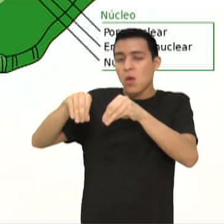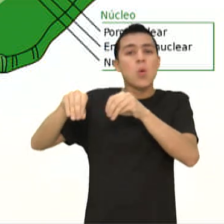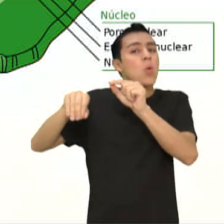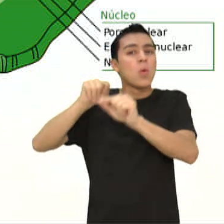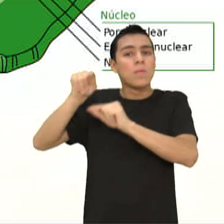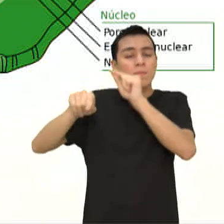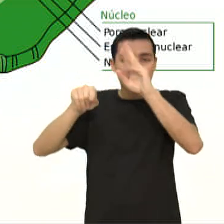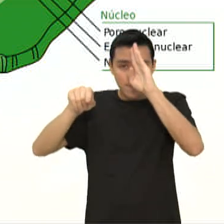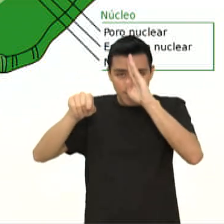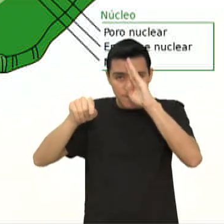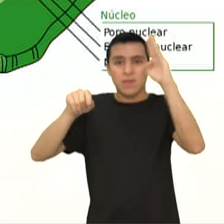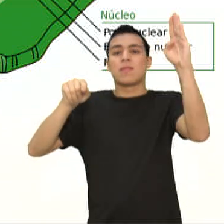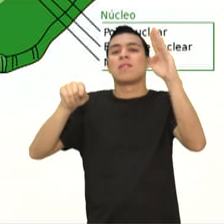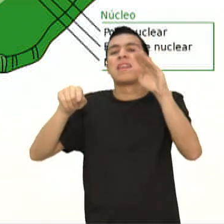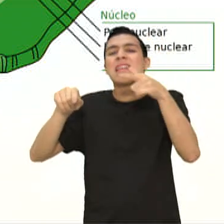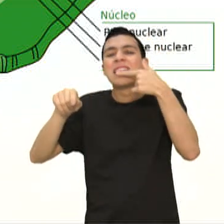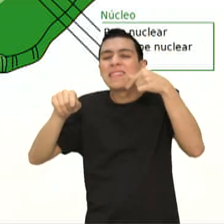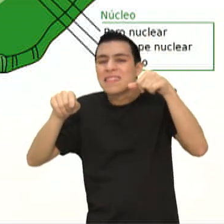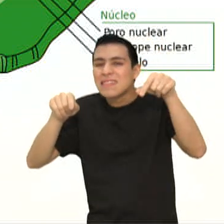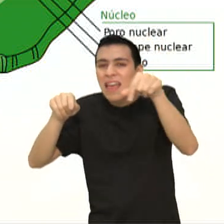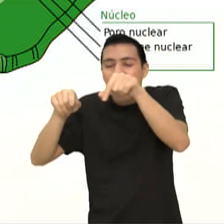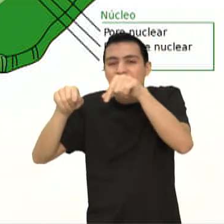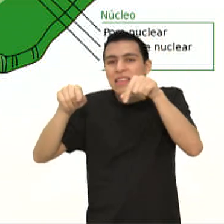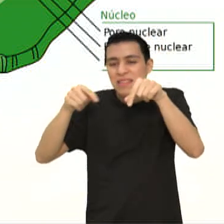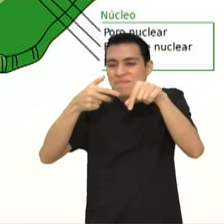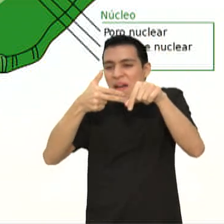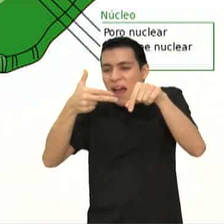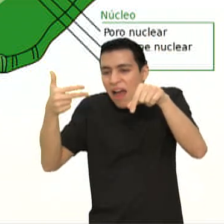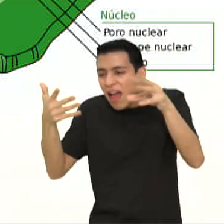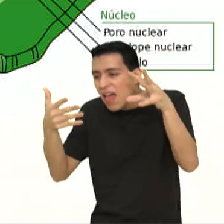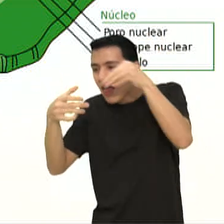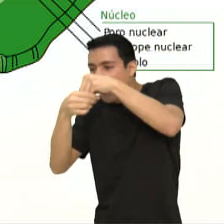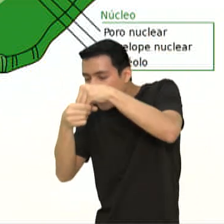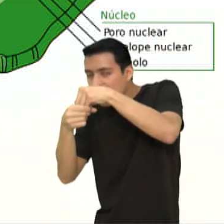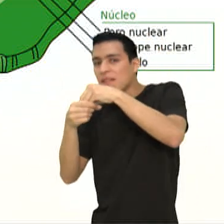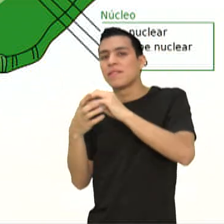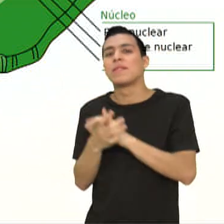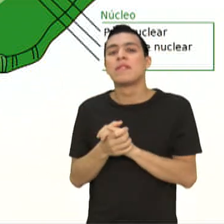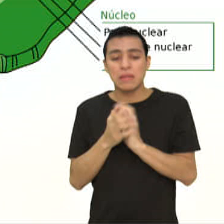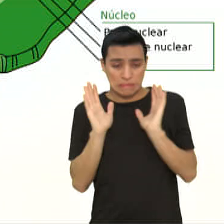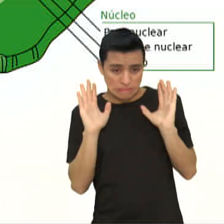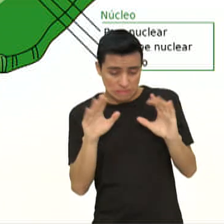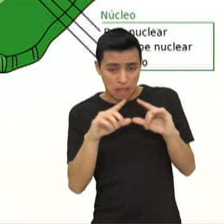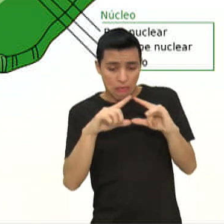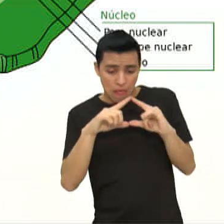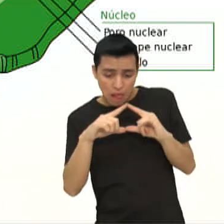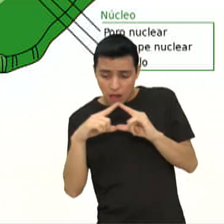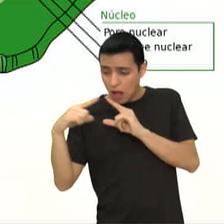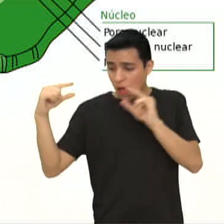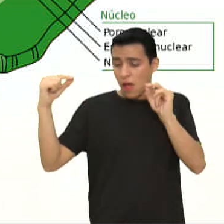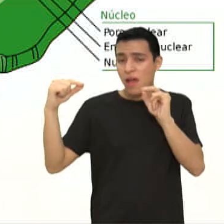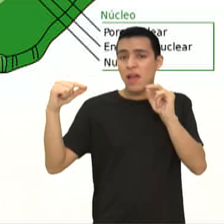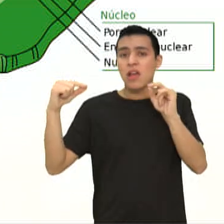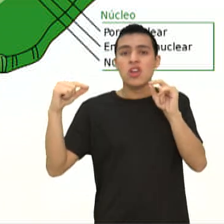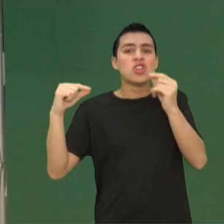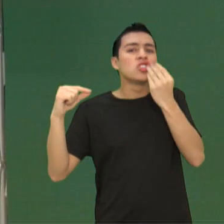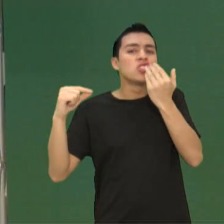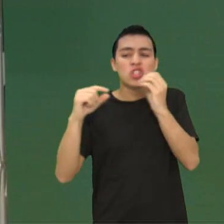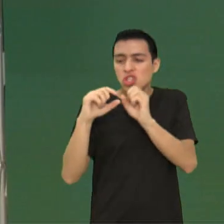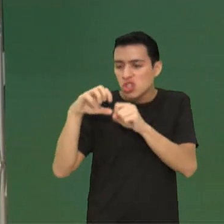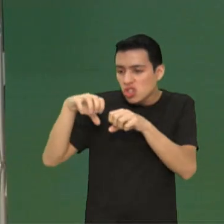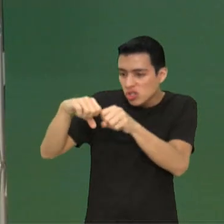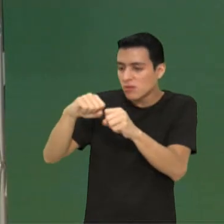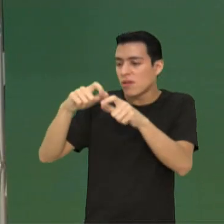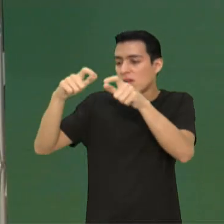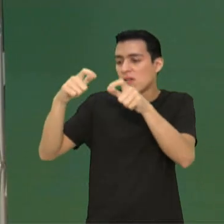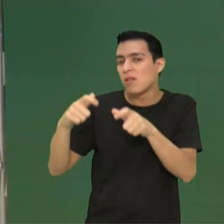Armazenamento principalmente de quê? Sais minerais. Agora, existe o tal do vacúolo digestivo, que é o que a gente viu do lisossomo, que é aquele